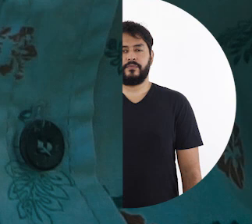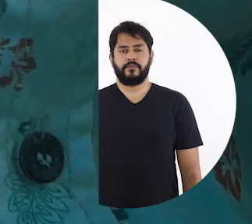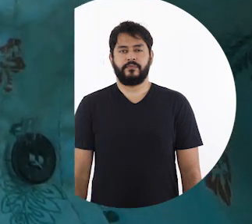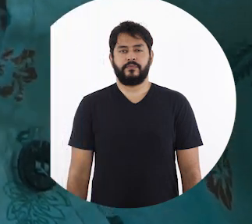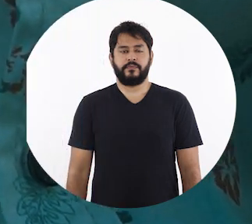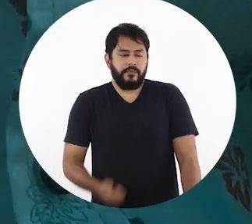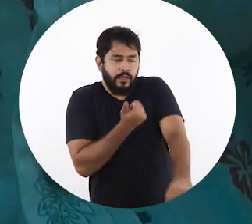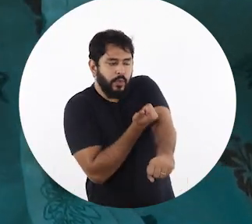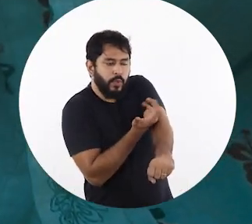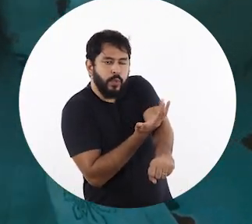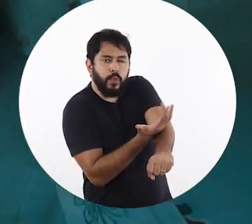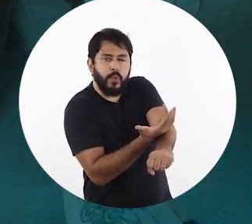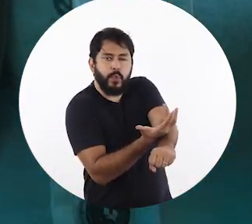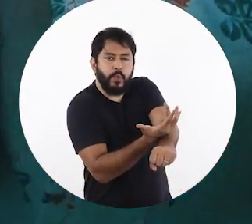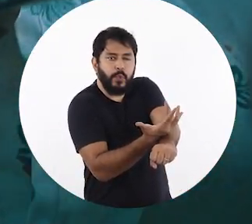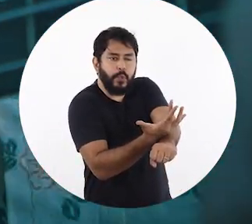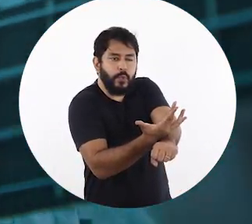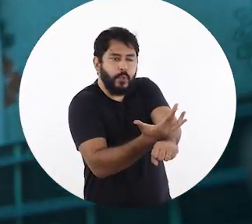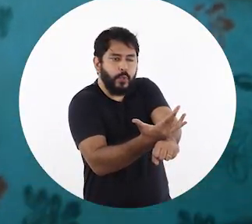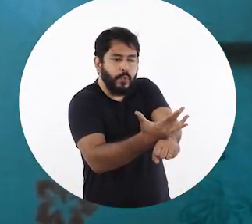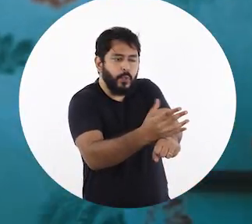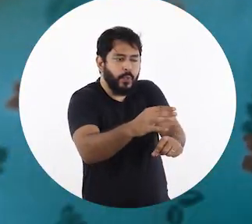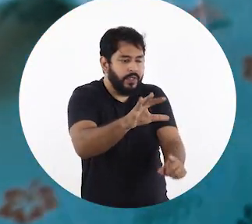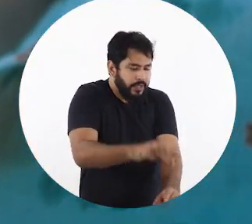Roseira, dá-me uma rosa.